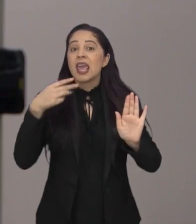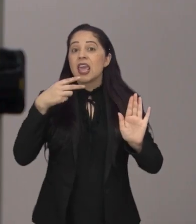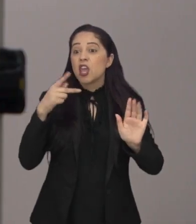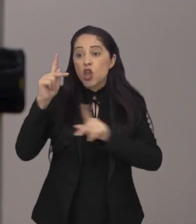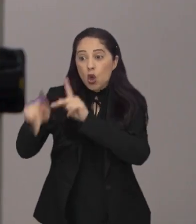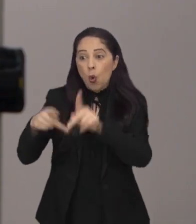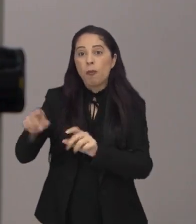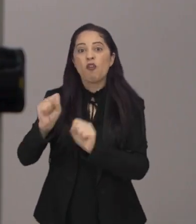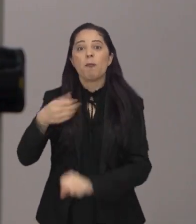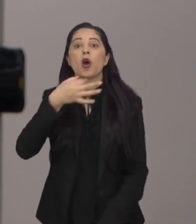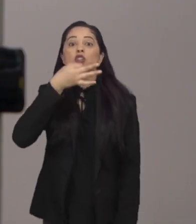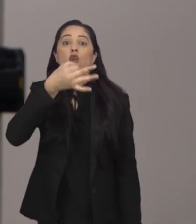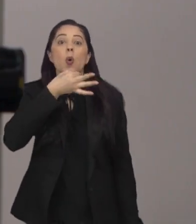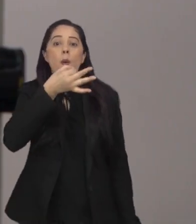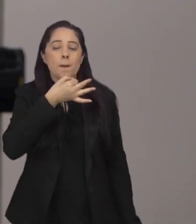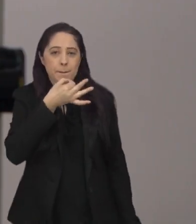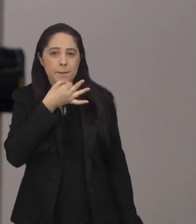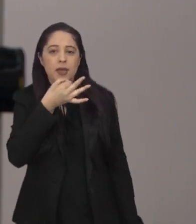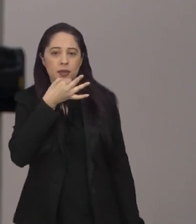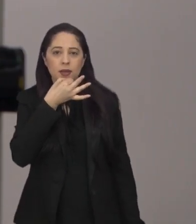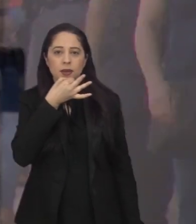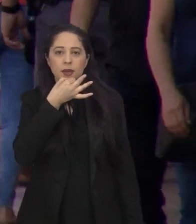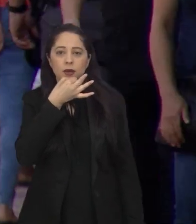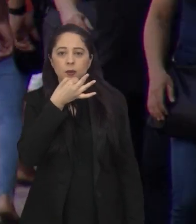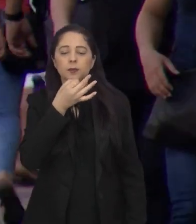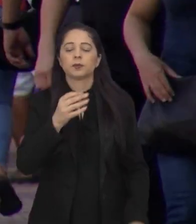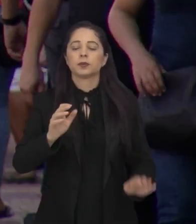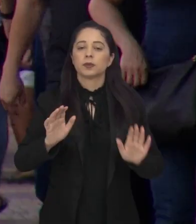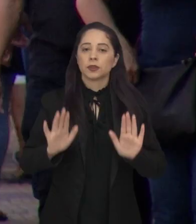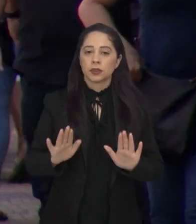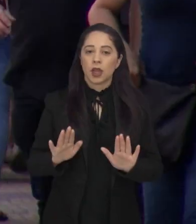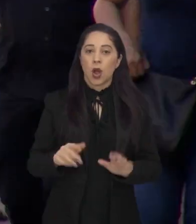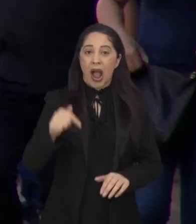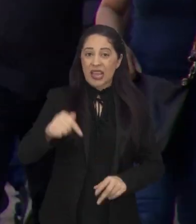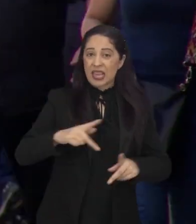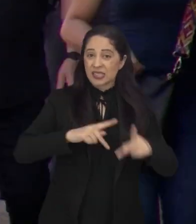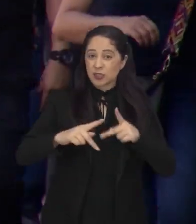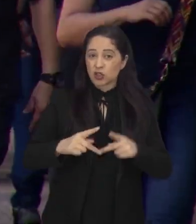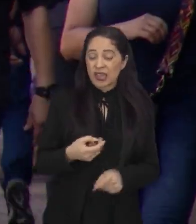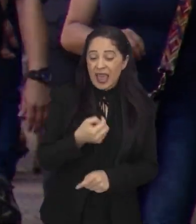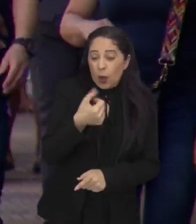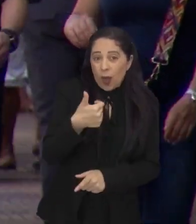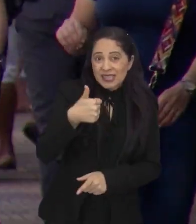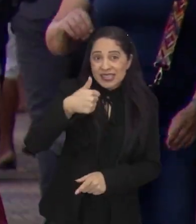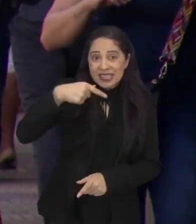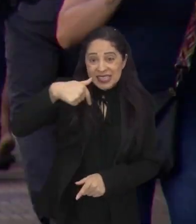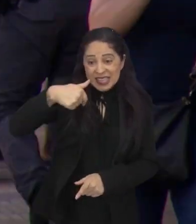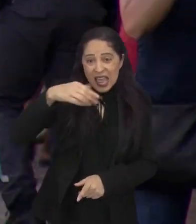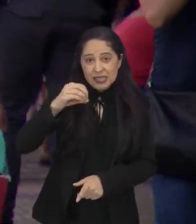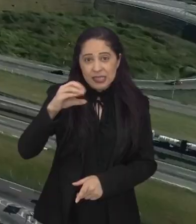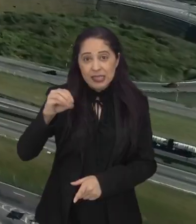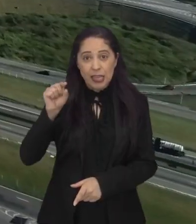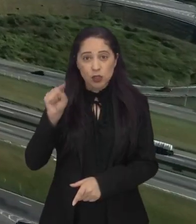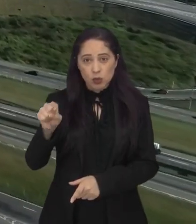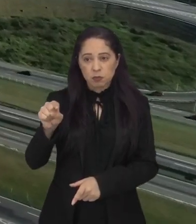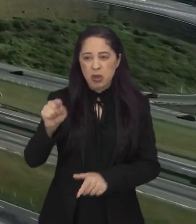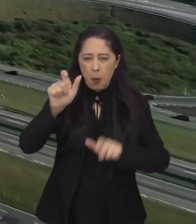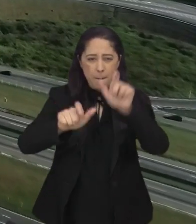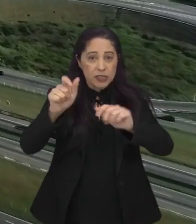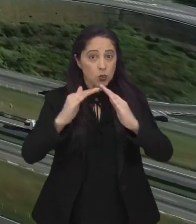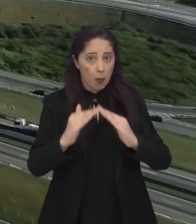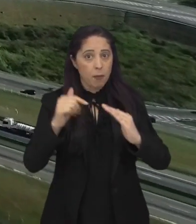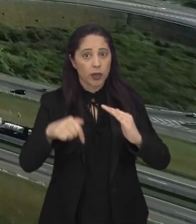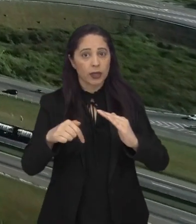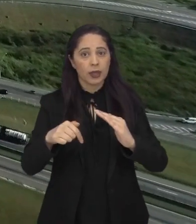e é onde a população pode dialogar sobre eles, para garantir que São José, com quase 700 mil habitantes, continue